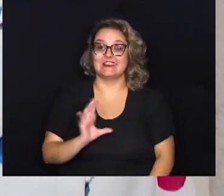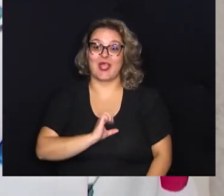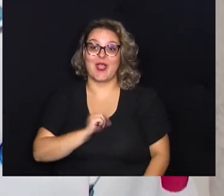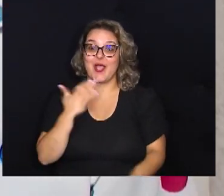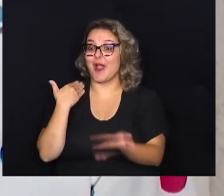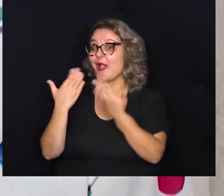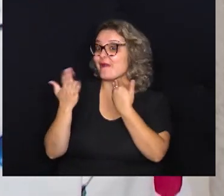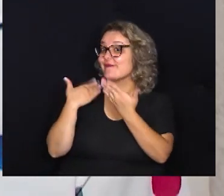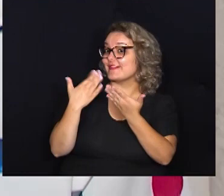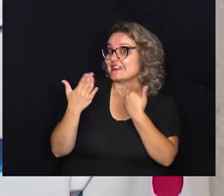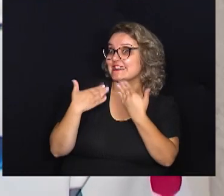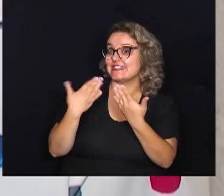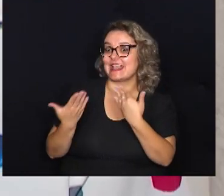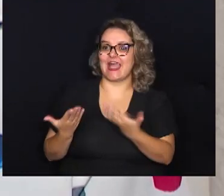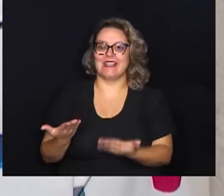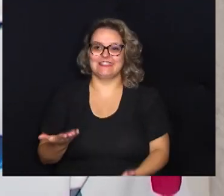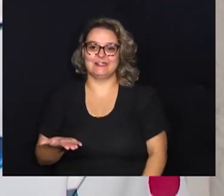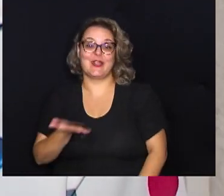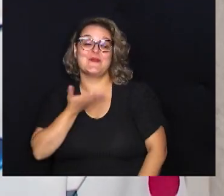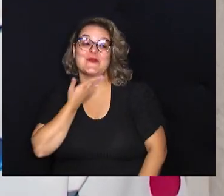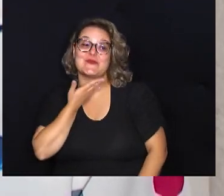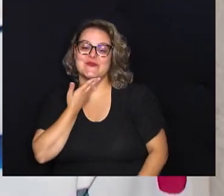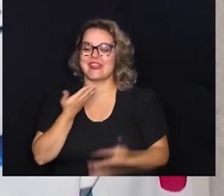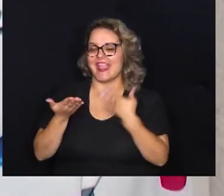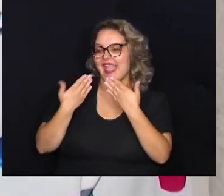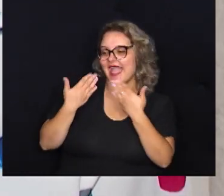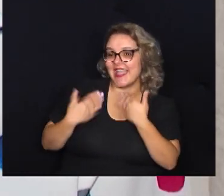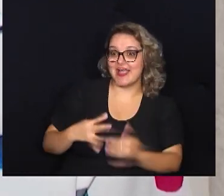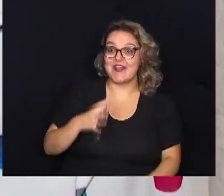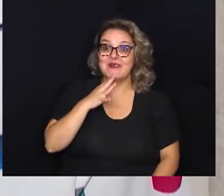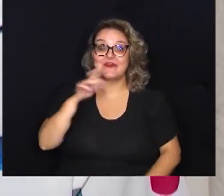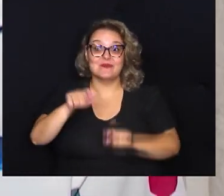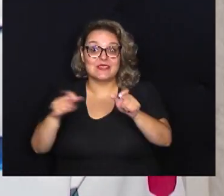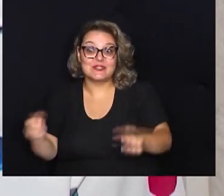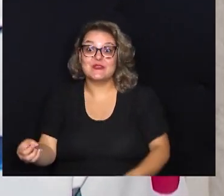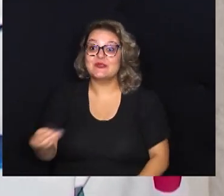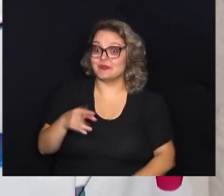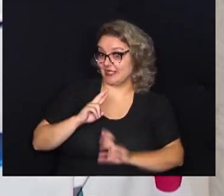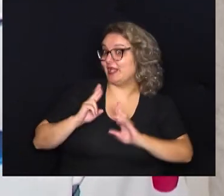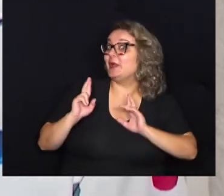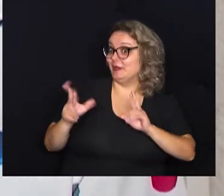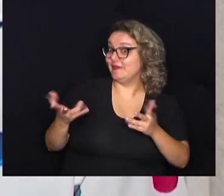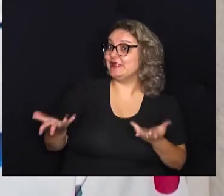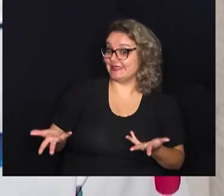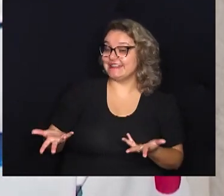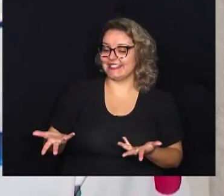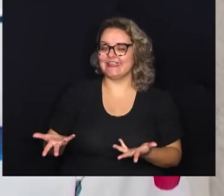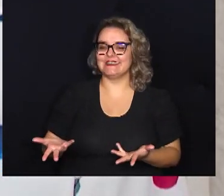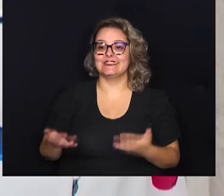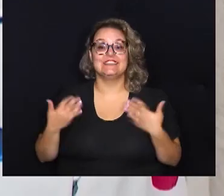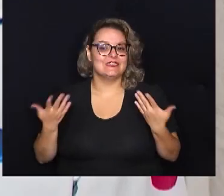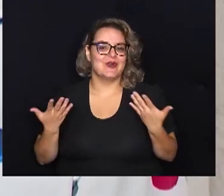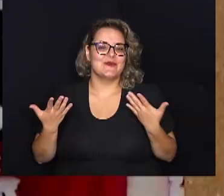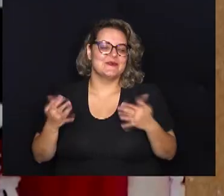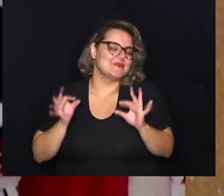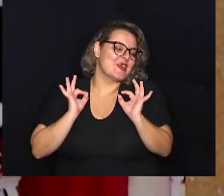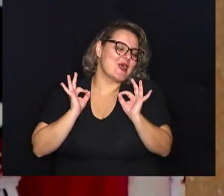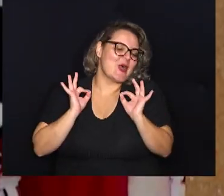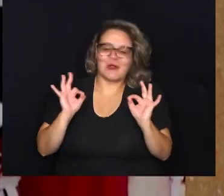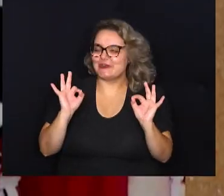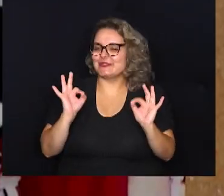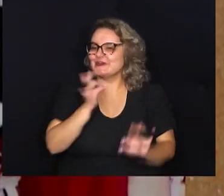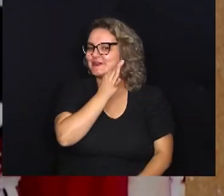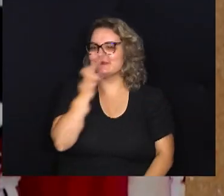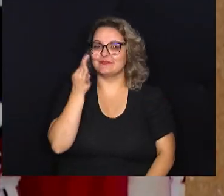conversa, de prosear, né? Conhecer pessoas novas, diferentes. Então, para mim foi ótimo.